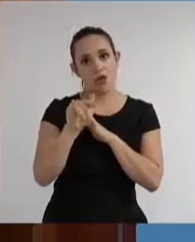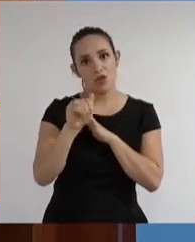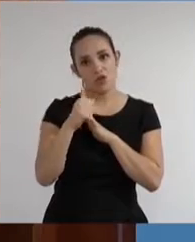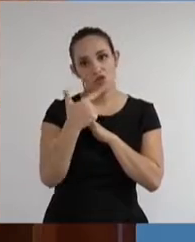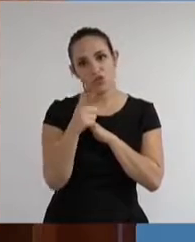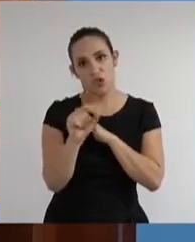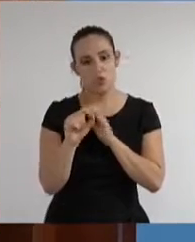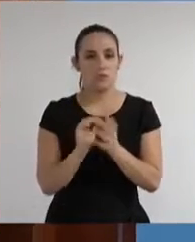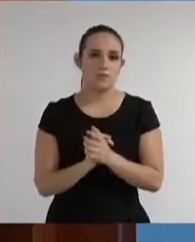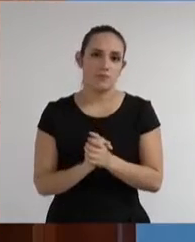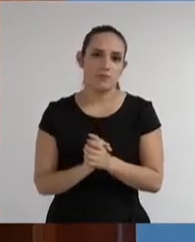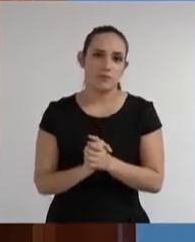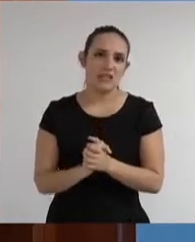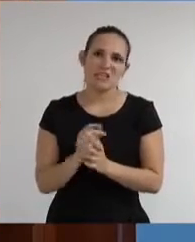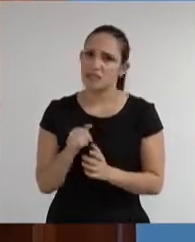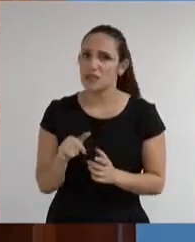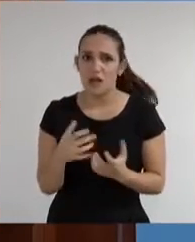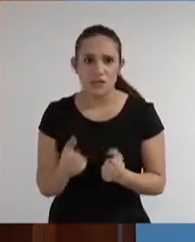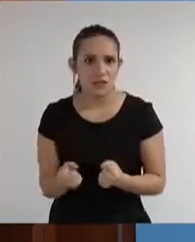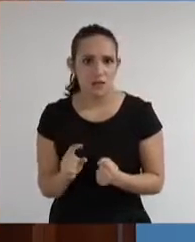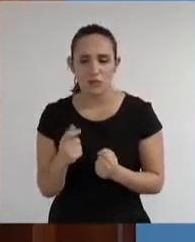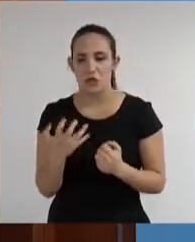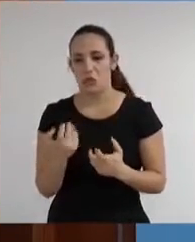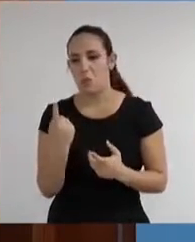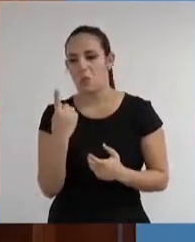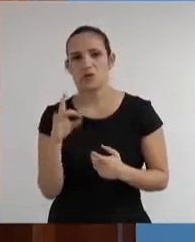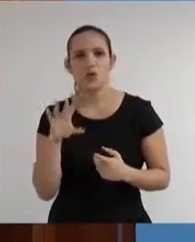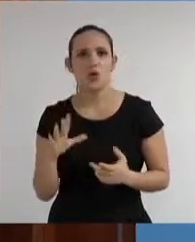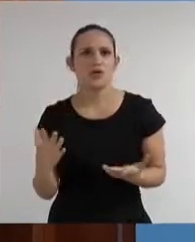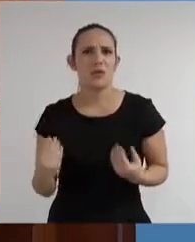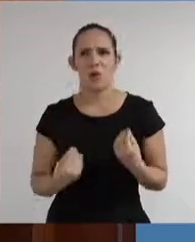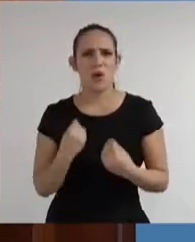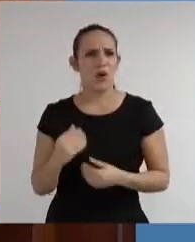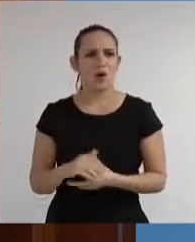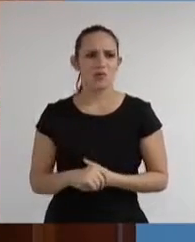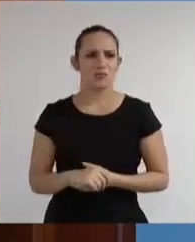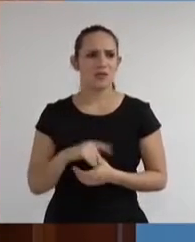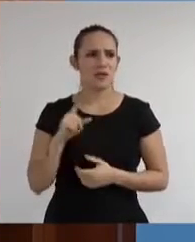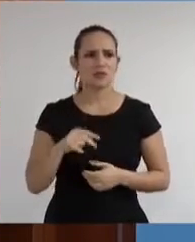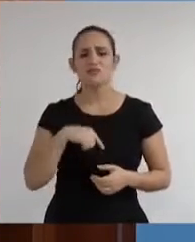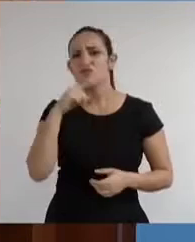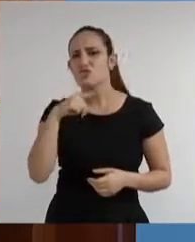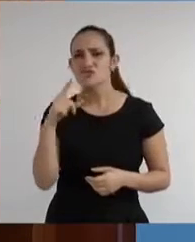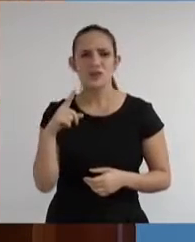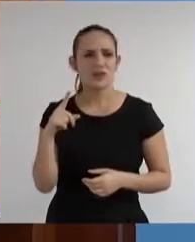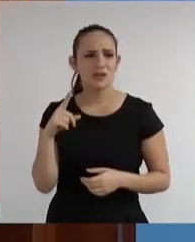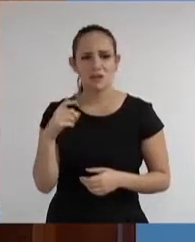fazer um município, deputado Amarildo Cruz, num sistema de plano diretor,